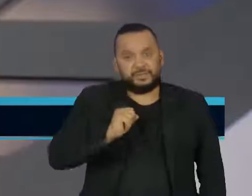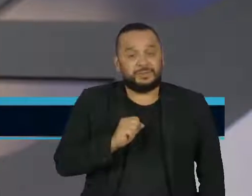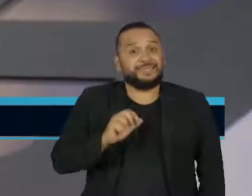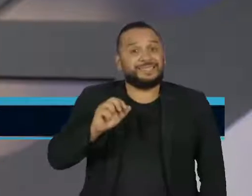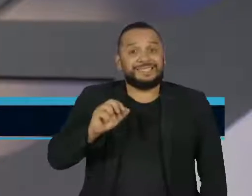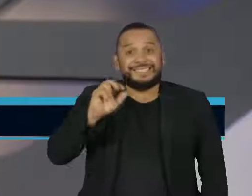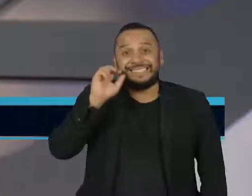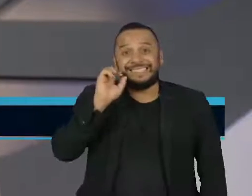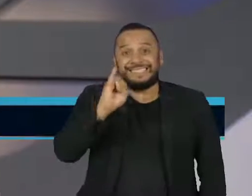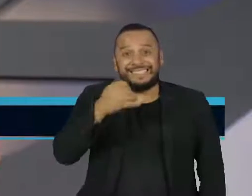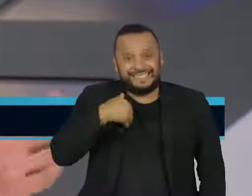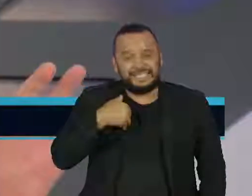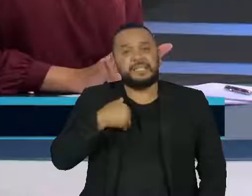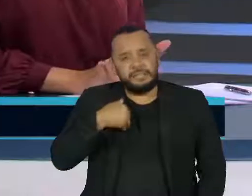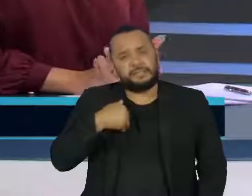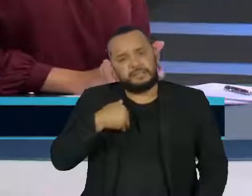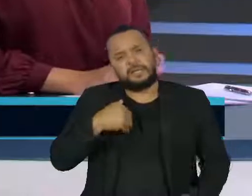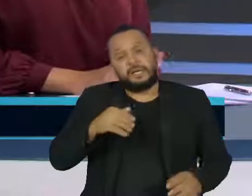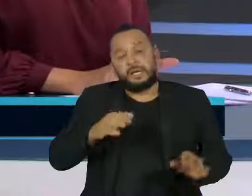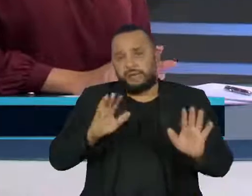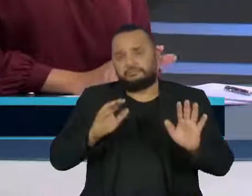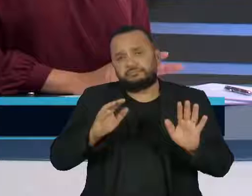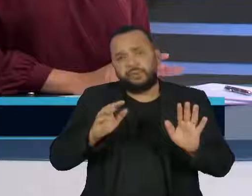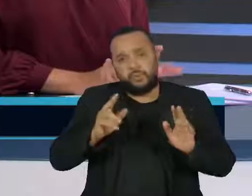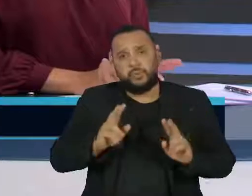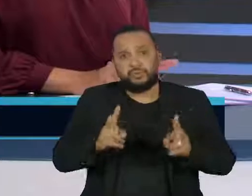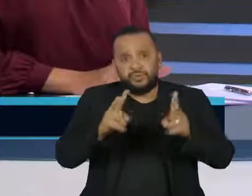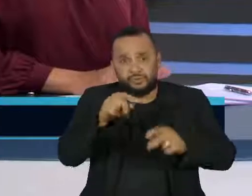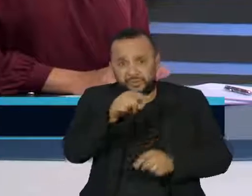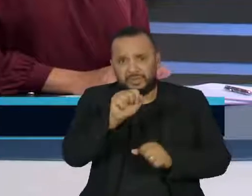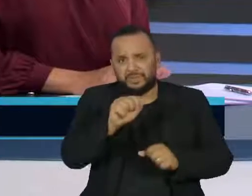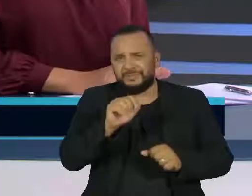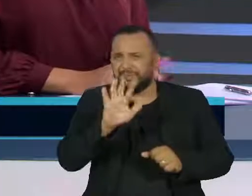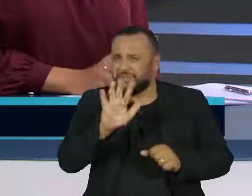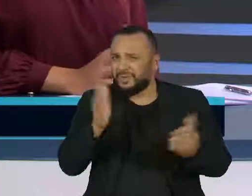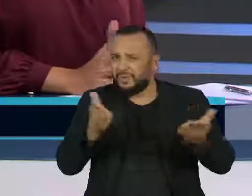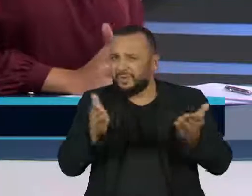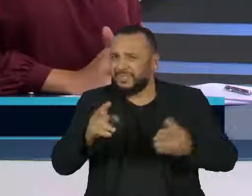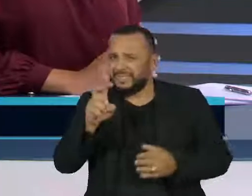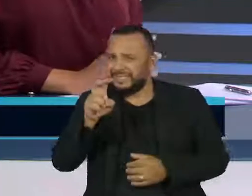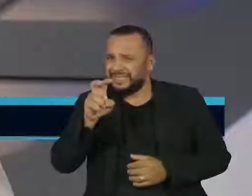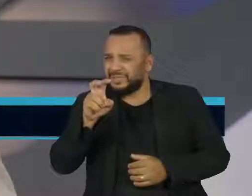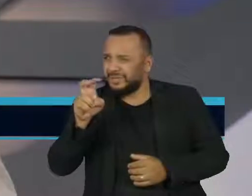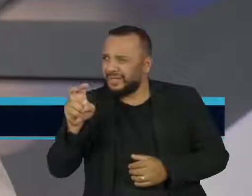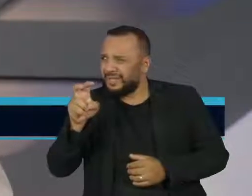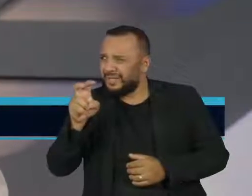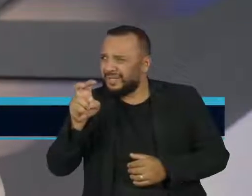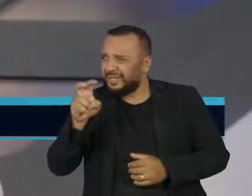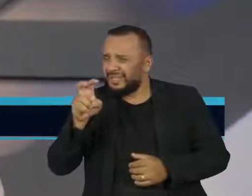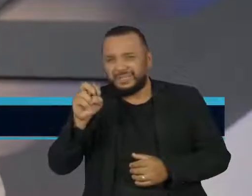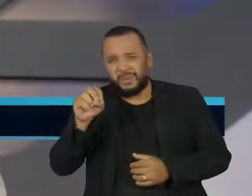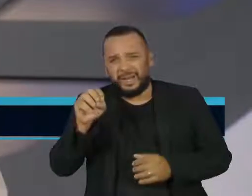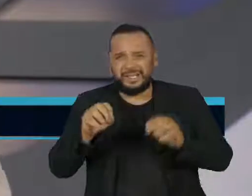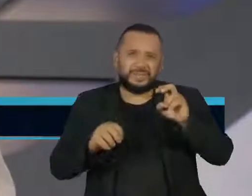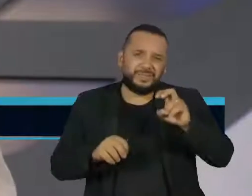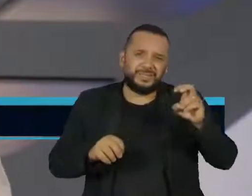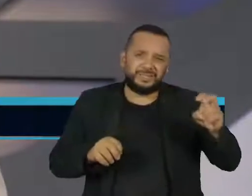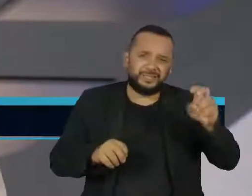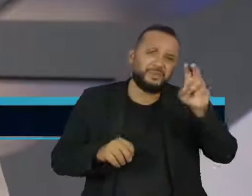respeitasse isso, o consumo devia ser mais ou menos proporcional, mas é 50%, 55% consumo de etanol. Então, você tem